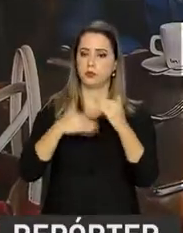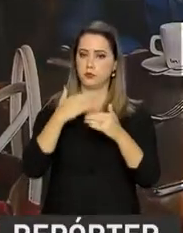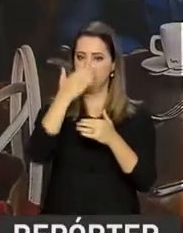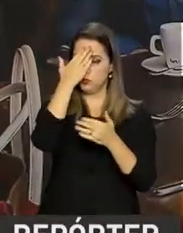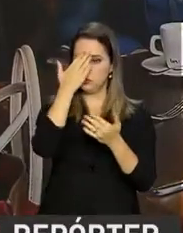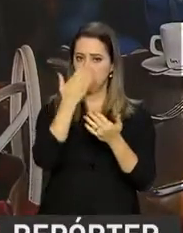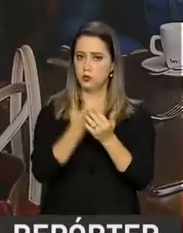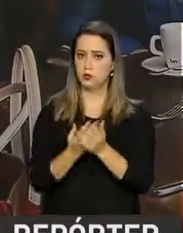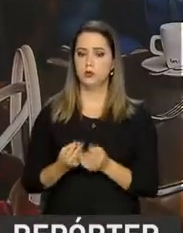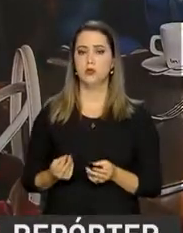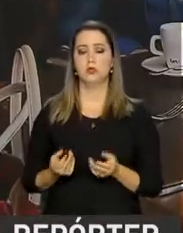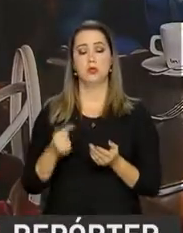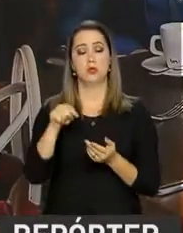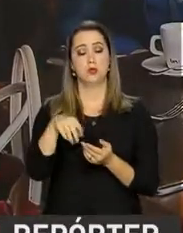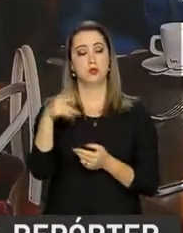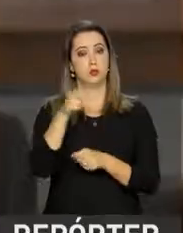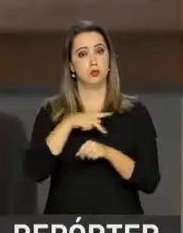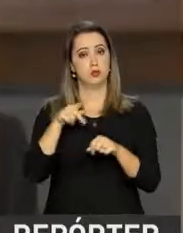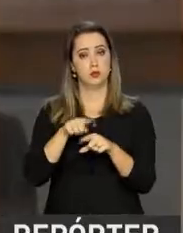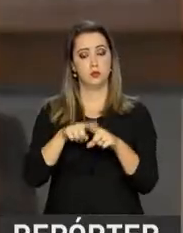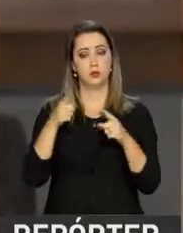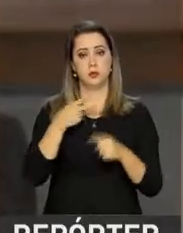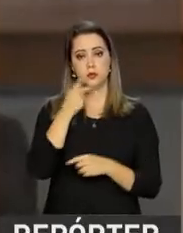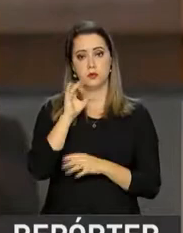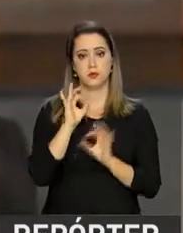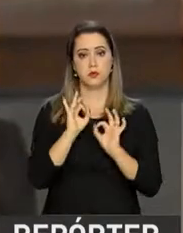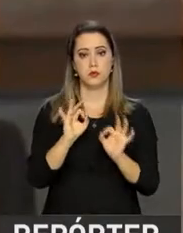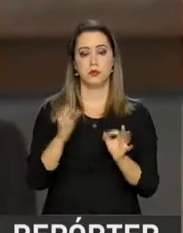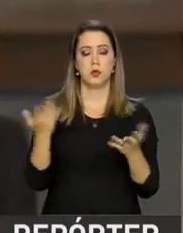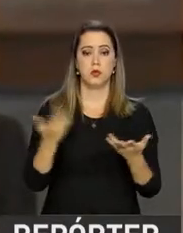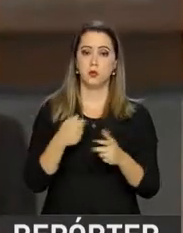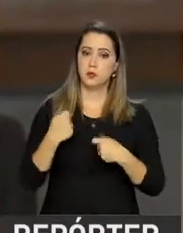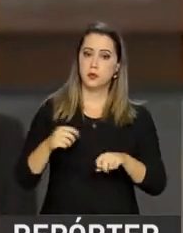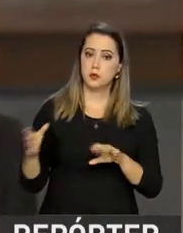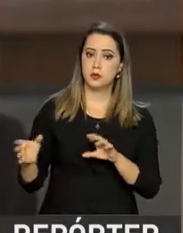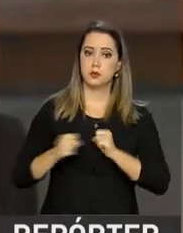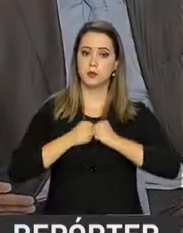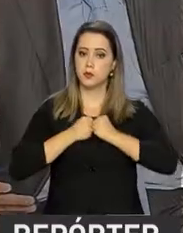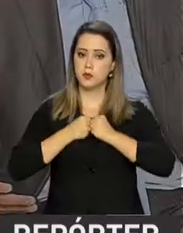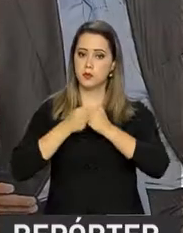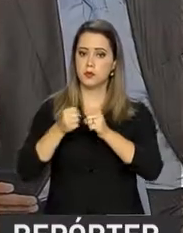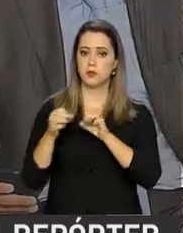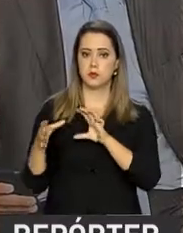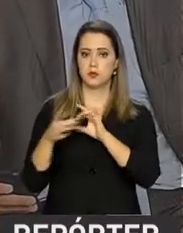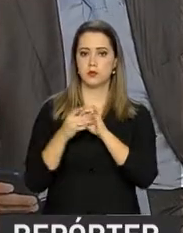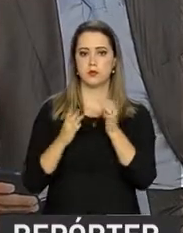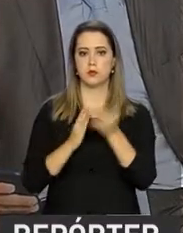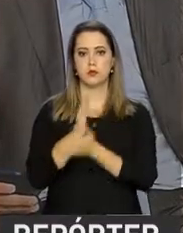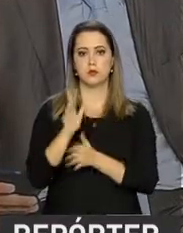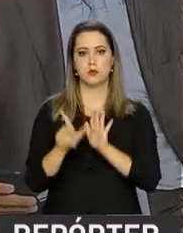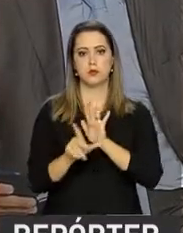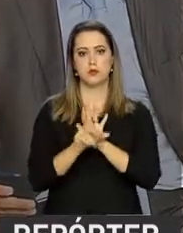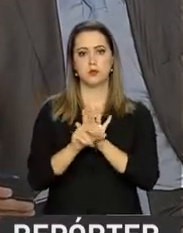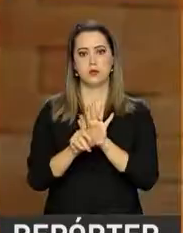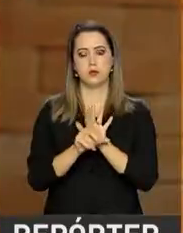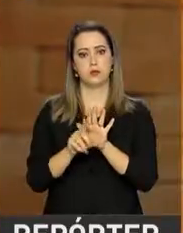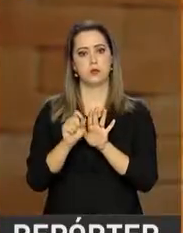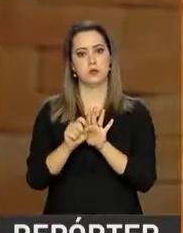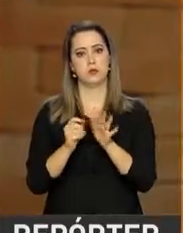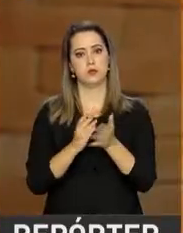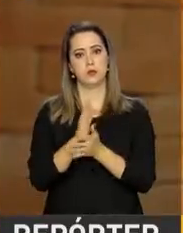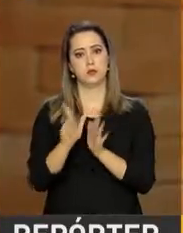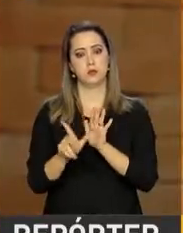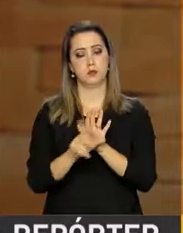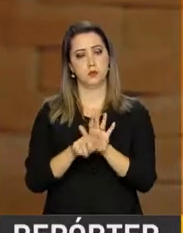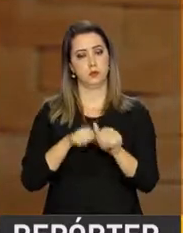de investimentos no país. Mas deixou claro que agora é preciso juntar esforços para a aprovação da reforma da Previdência. O